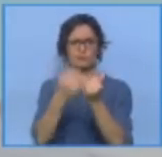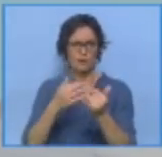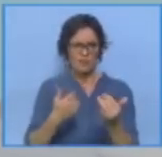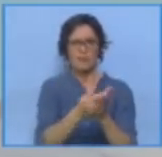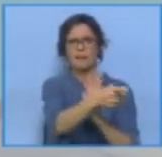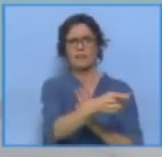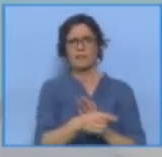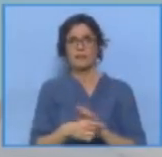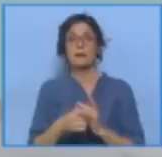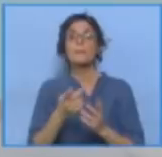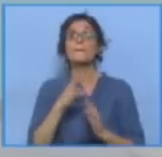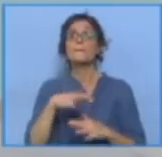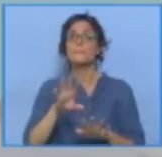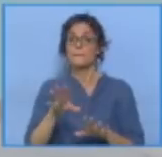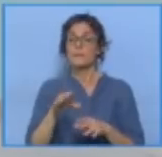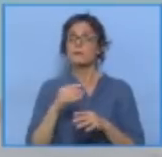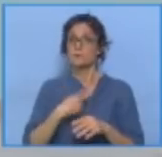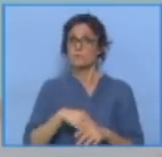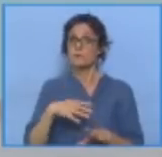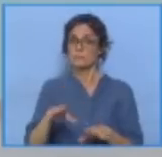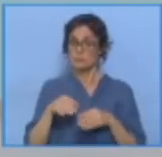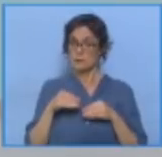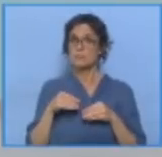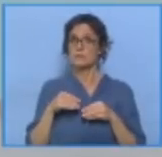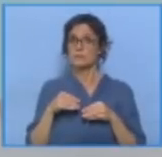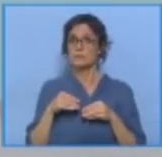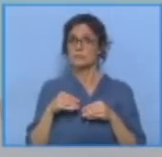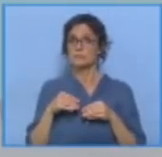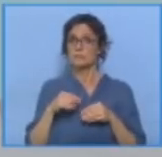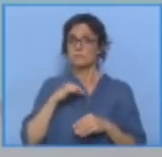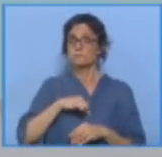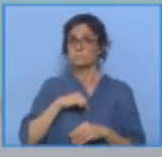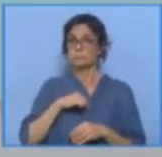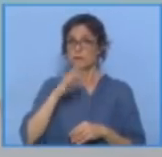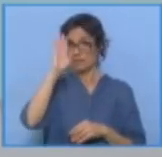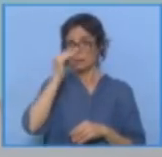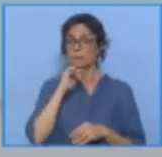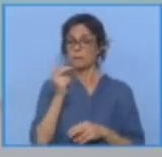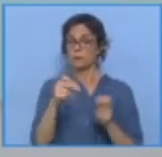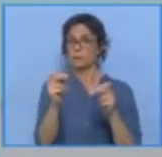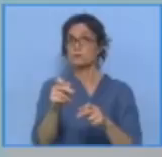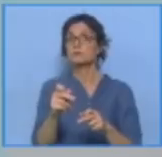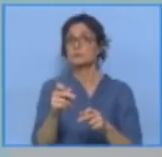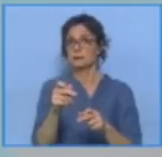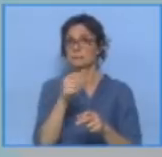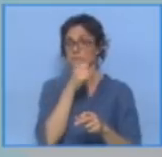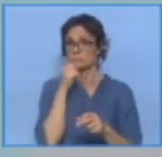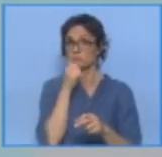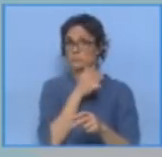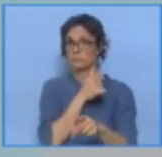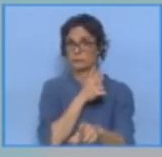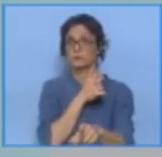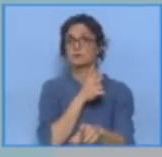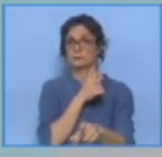deste ADN. Também o cristão também tem que estar preparado para ter esta capacidade de enfrentar e